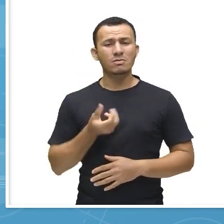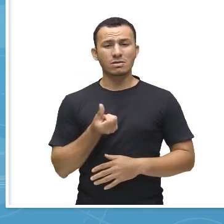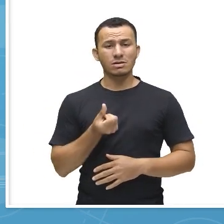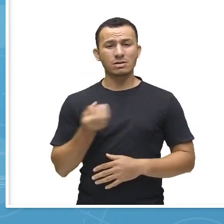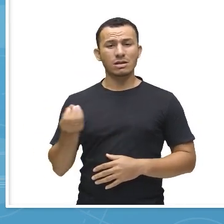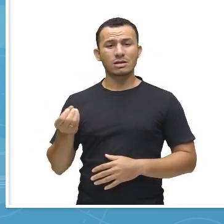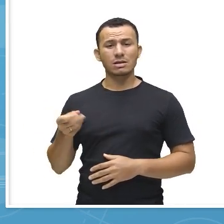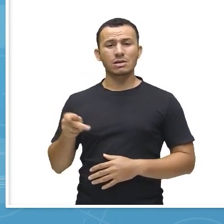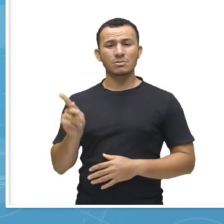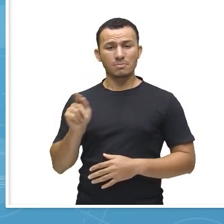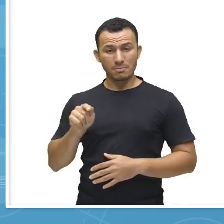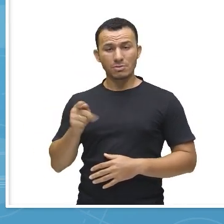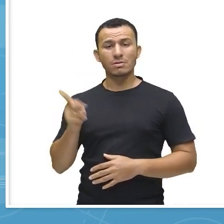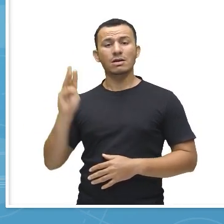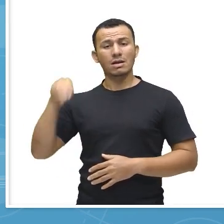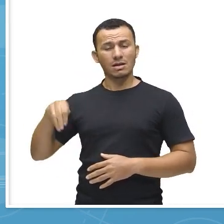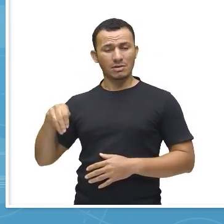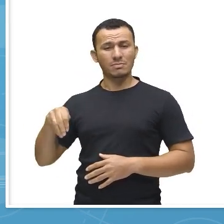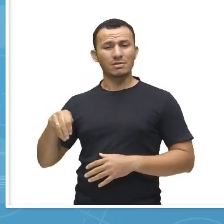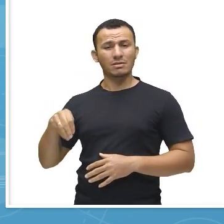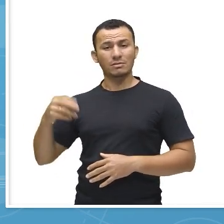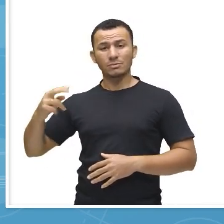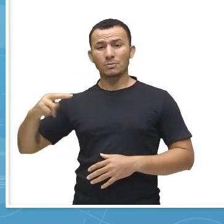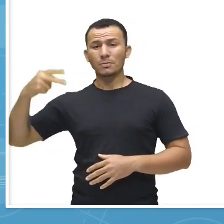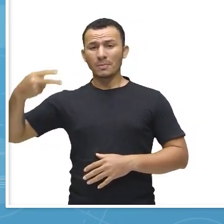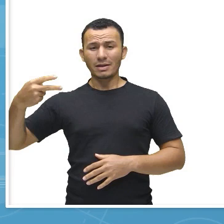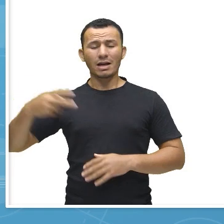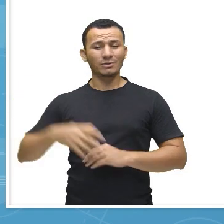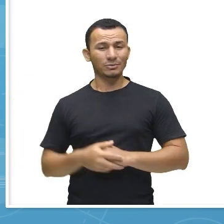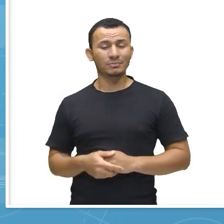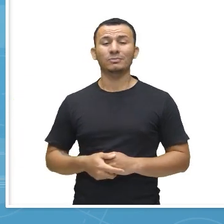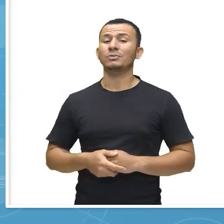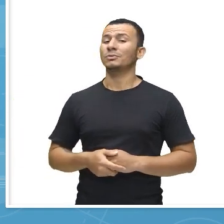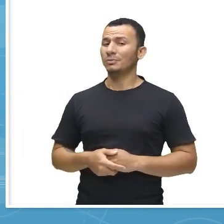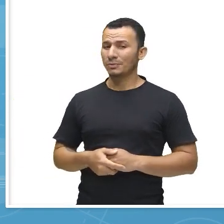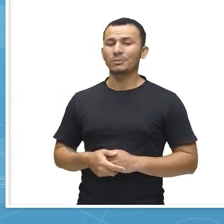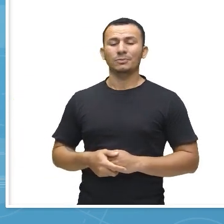8.600.000 quilômetros quadrados. Então, olha como